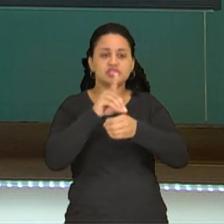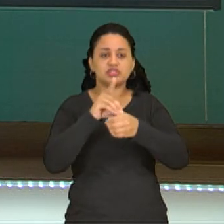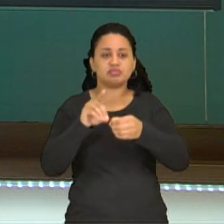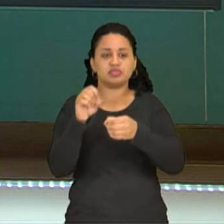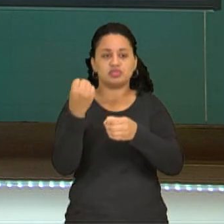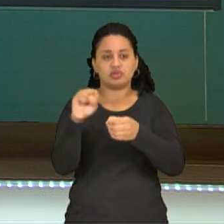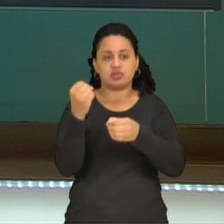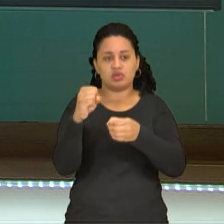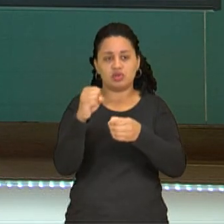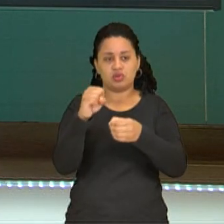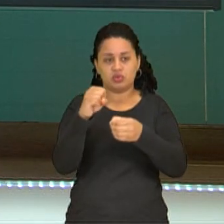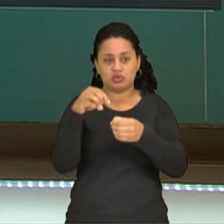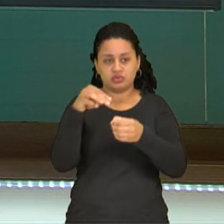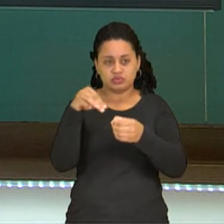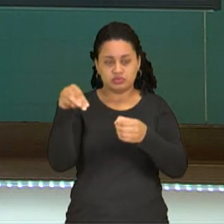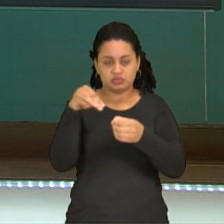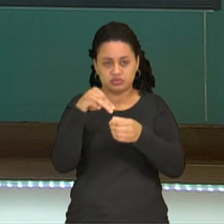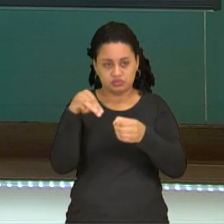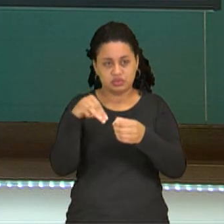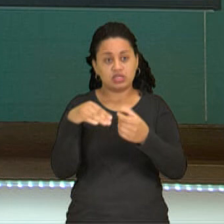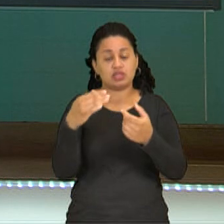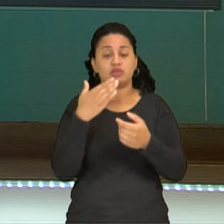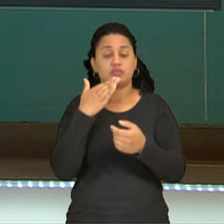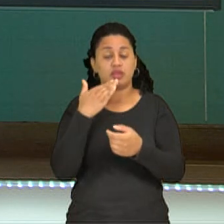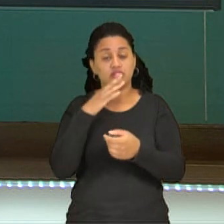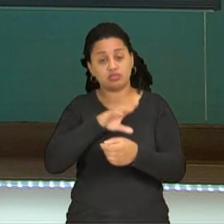para usar, nesse caso, o valor de π